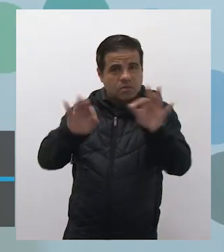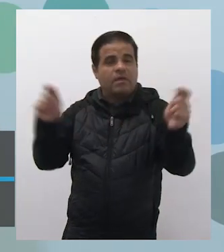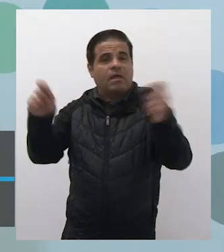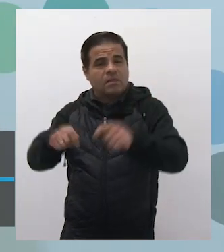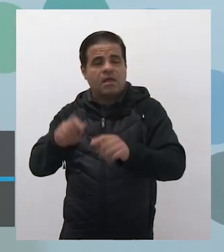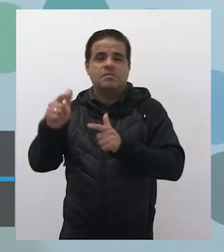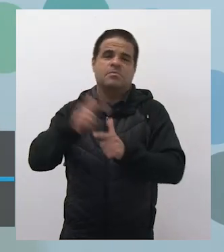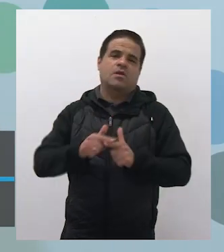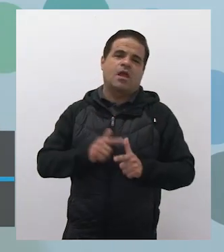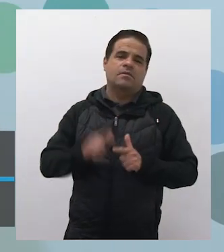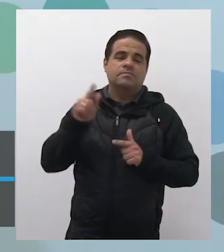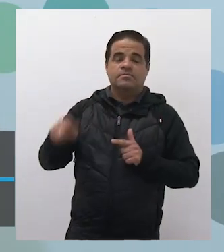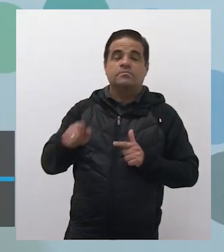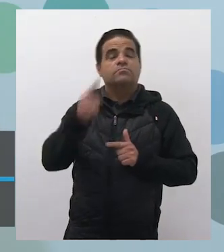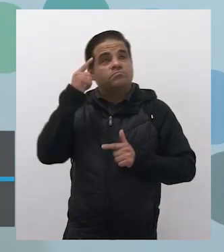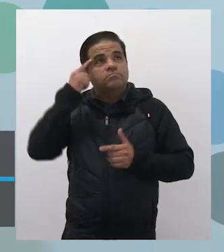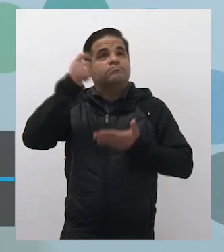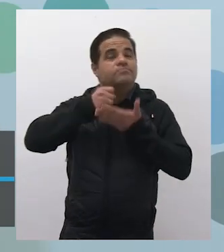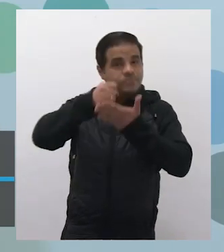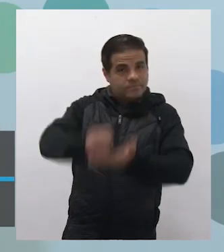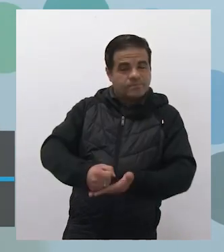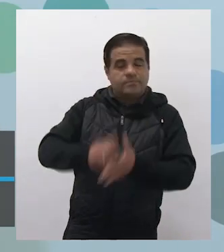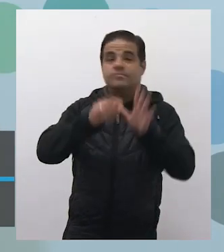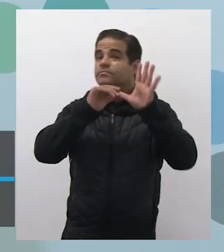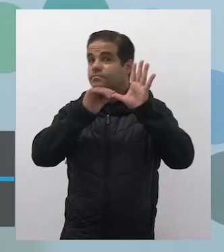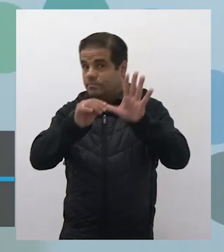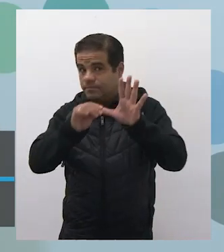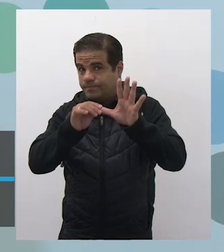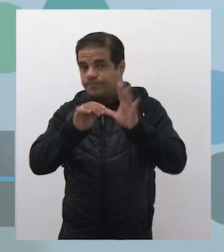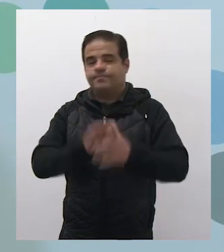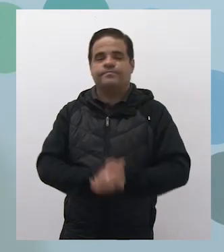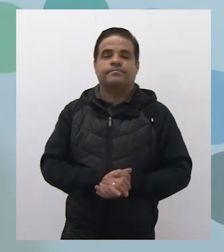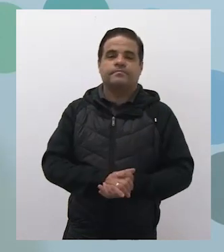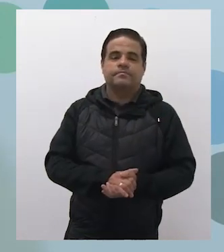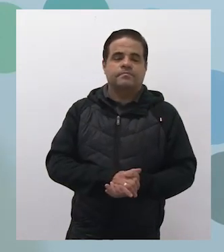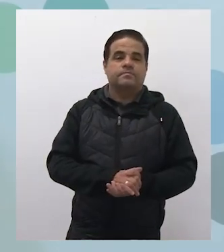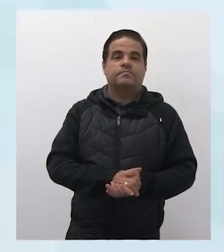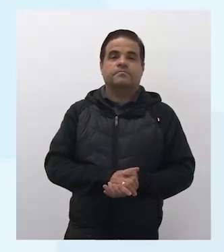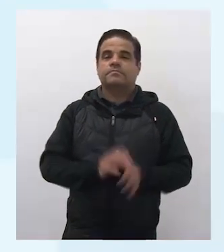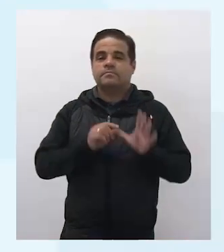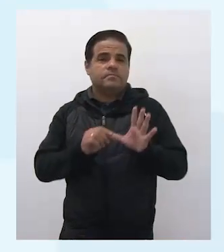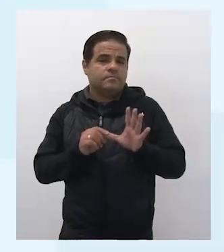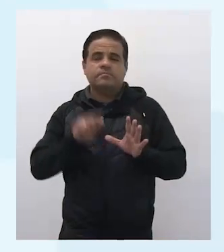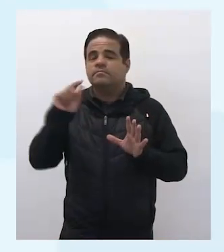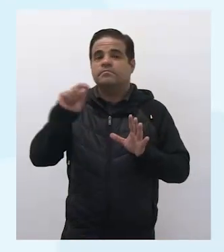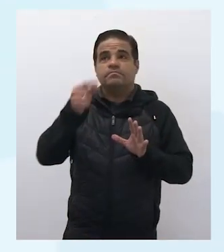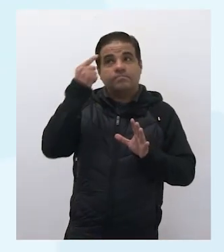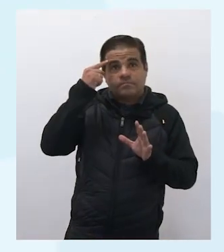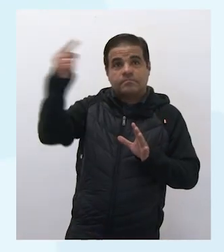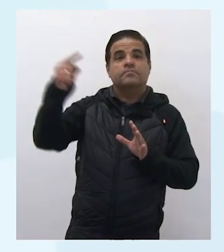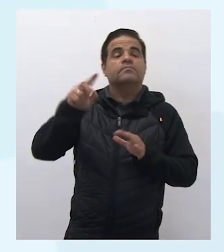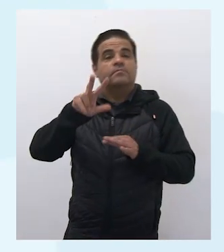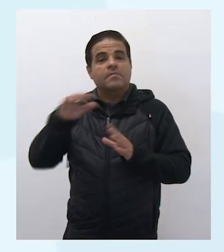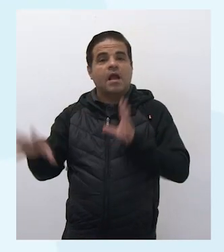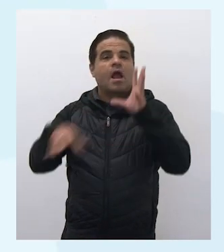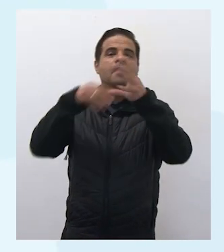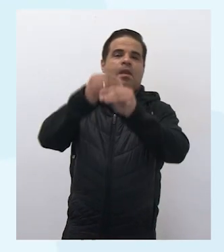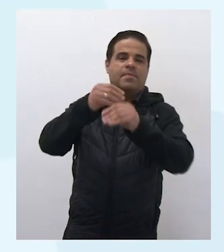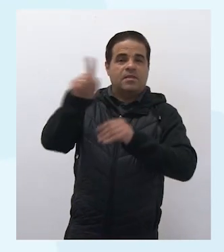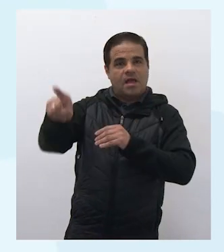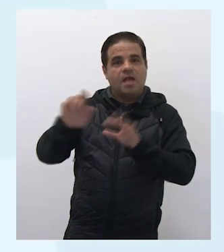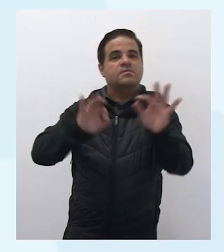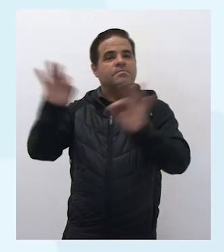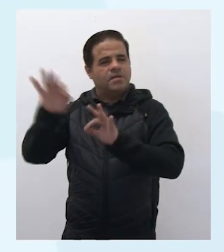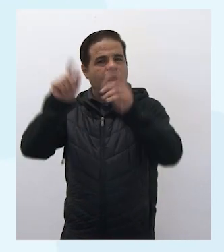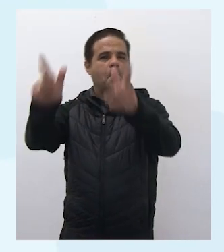problema. O que nos leva ao passo 5. O passo 5 é quando a gente vai implementar esse